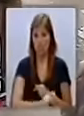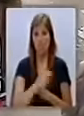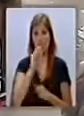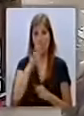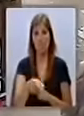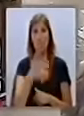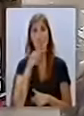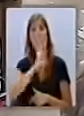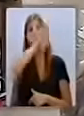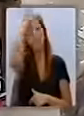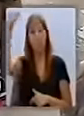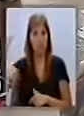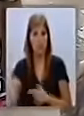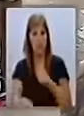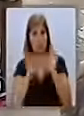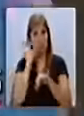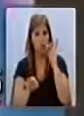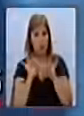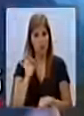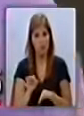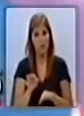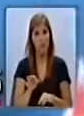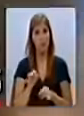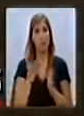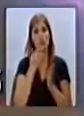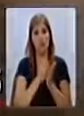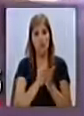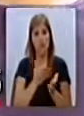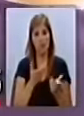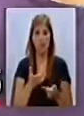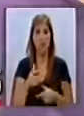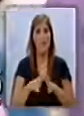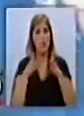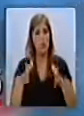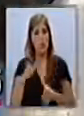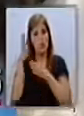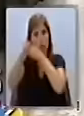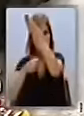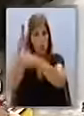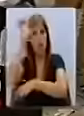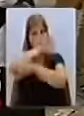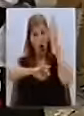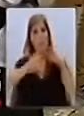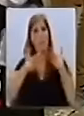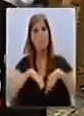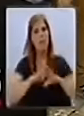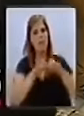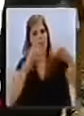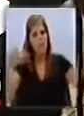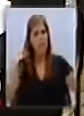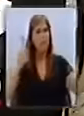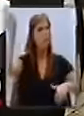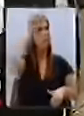no leque das escolhas destes estudantes. A maioria continua a optar por universidades europeias, mas são cada vez mais os destinos